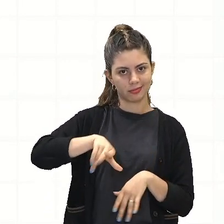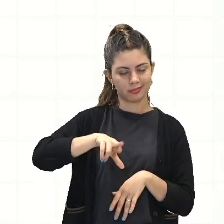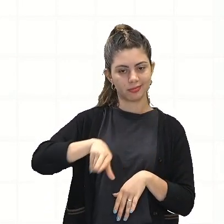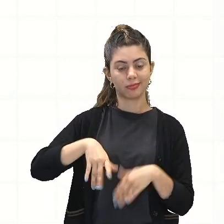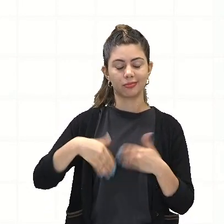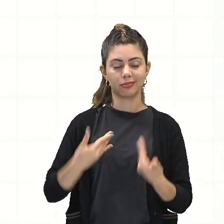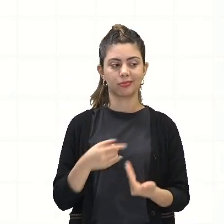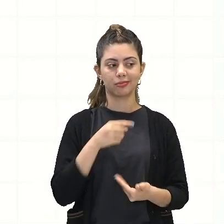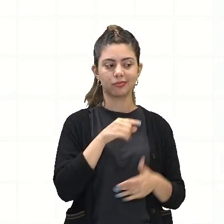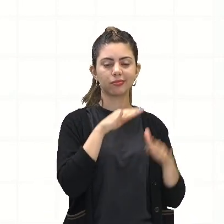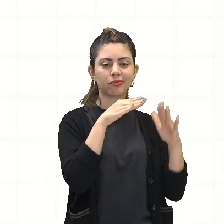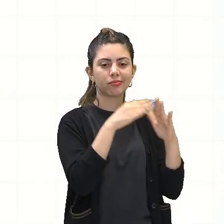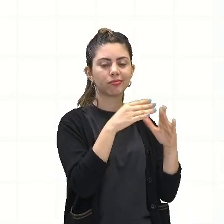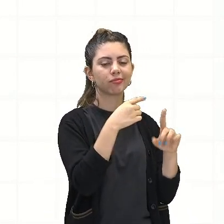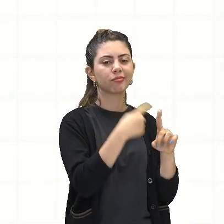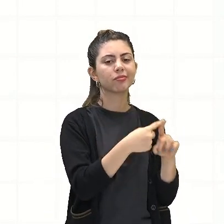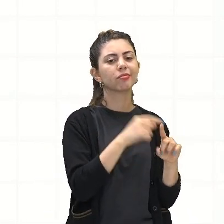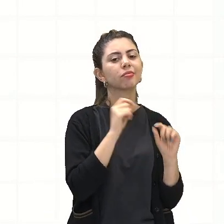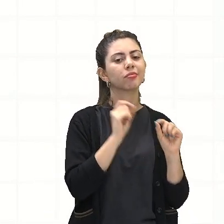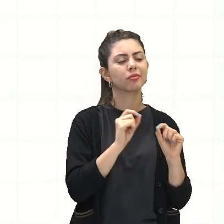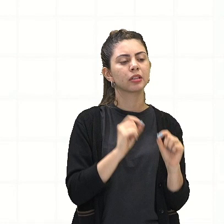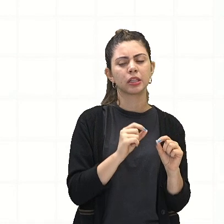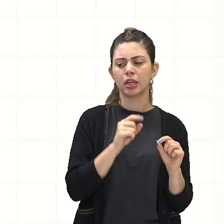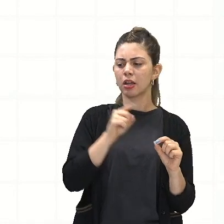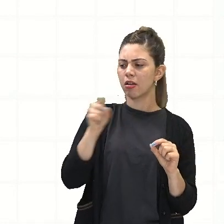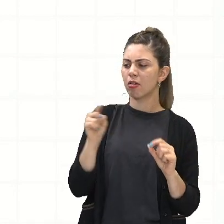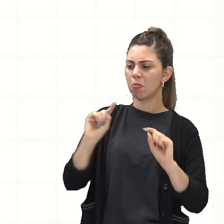iniciou esse movimento lá em